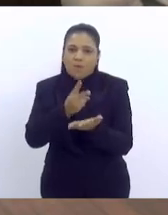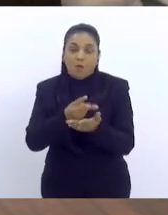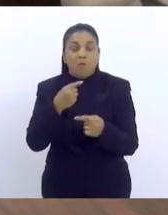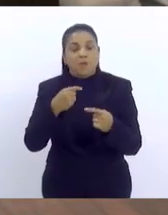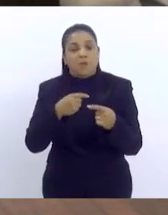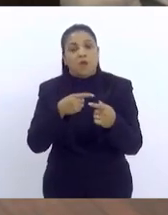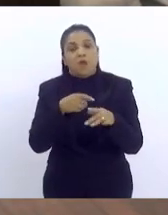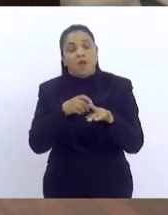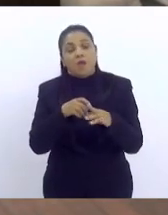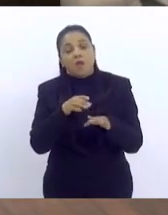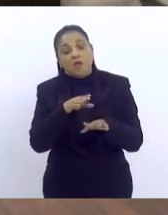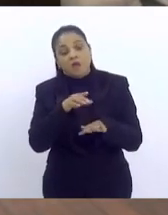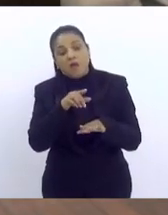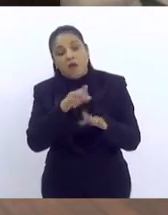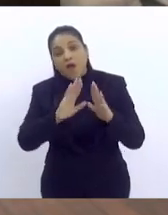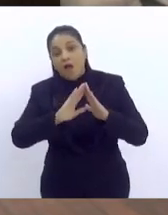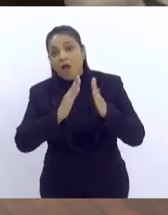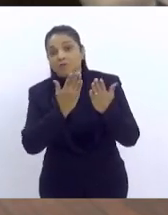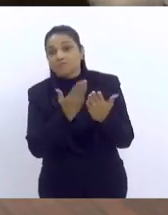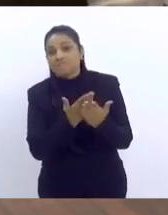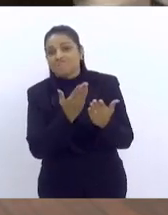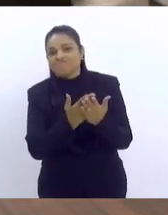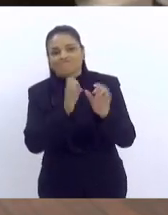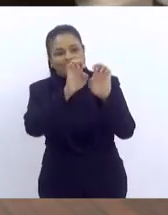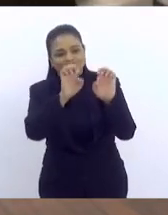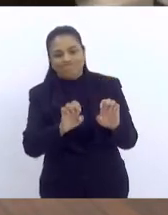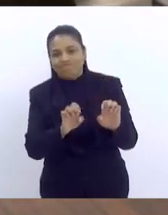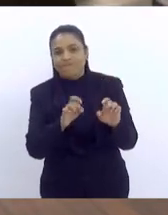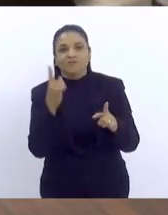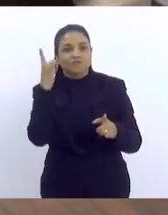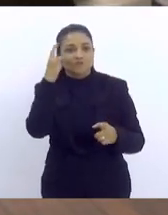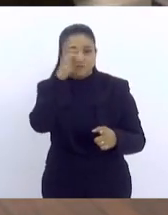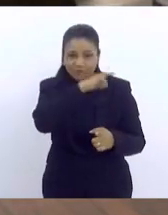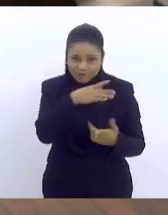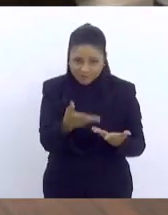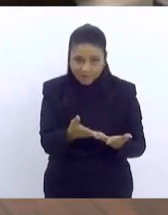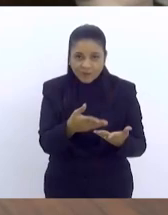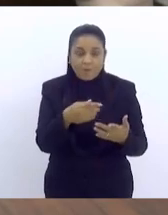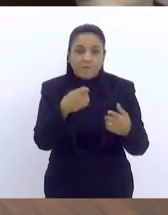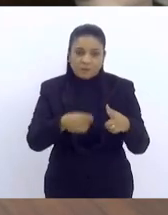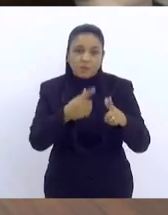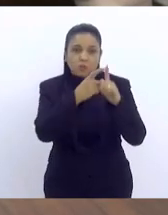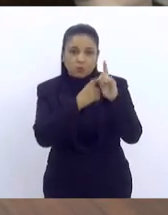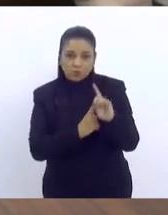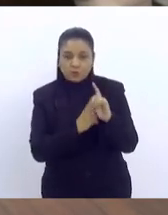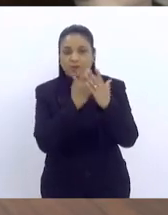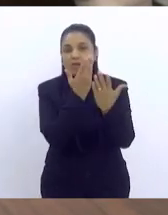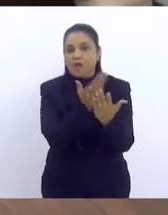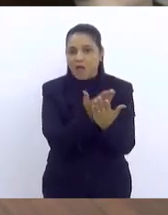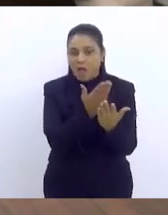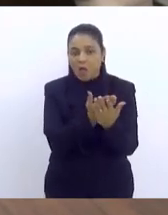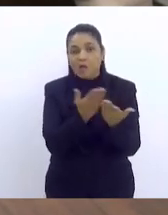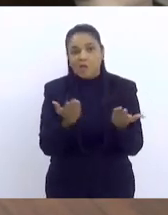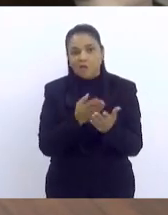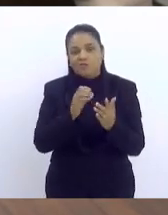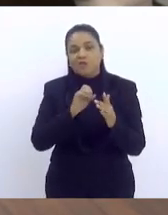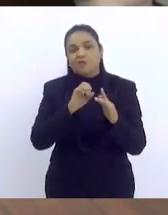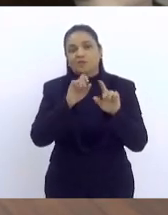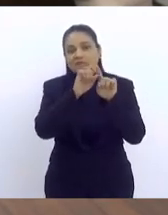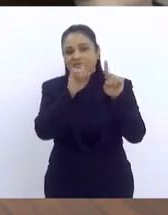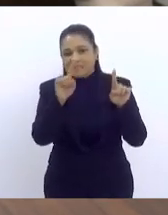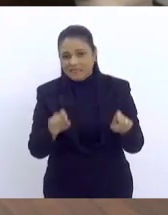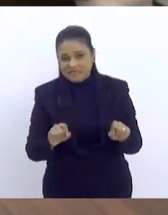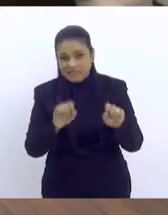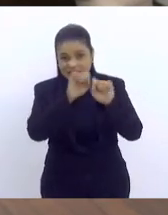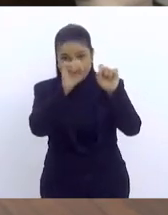incapacidade temporária das nossas unidades escolares e o sistema hoje da Rede Seduc não permite que